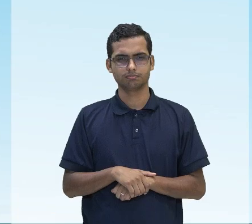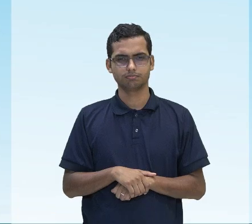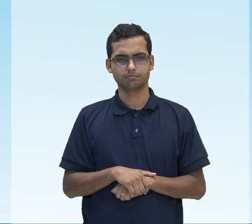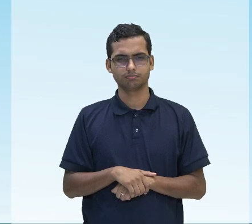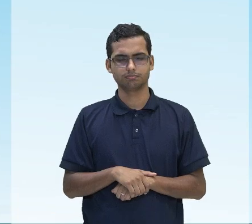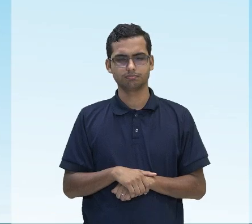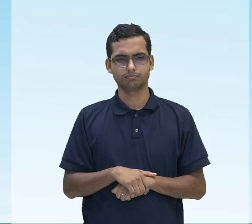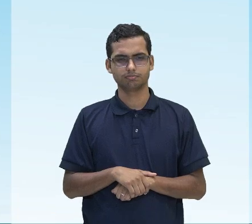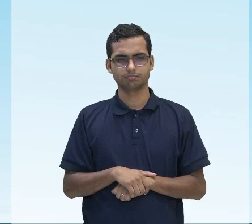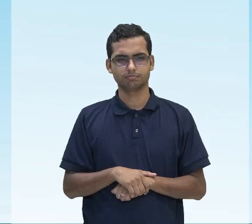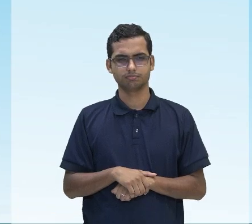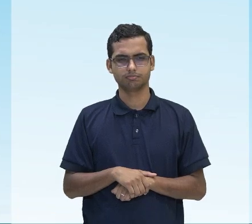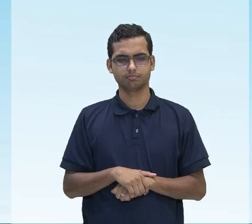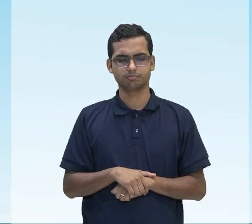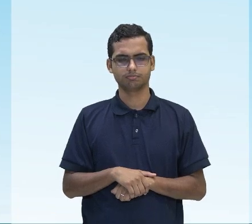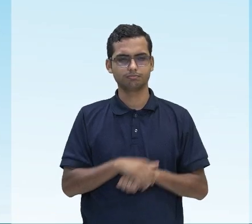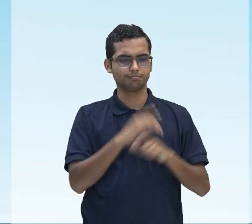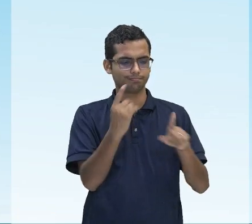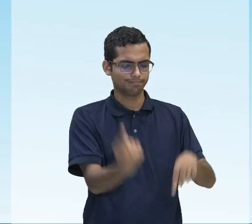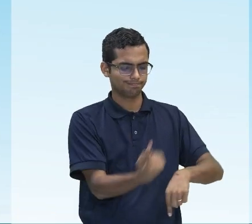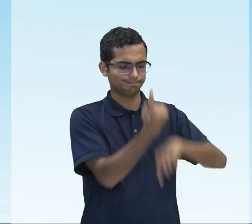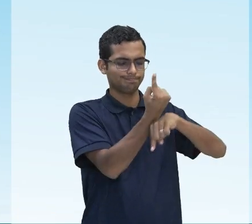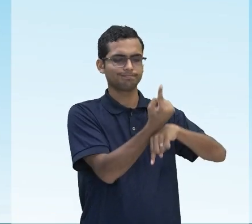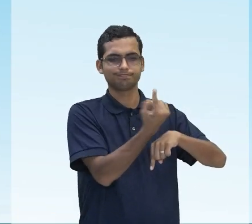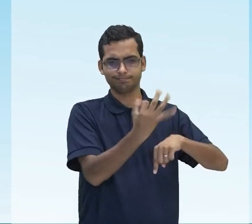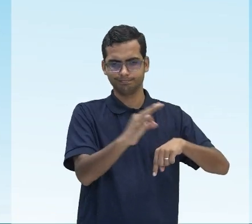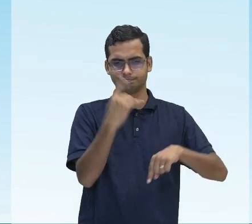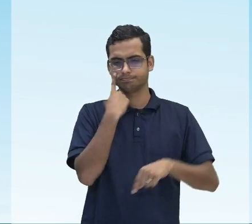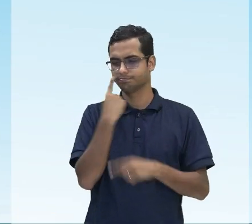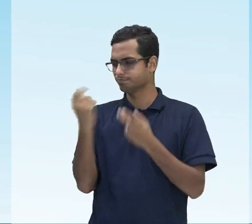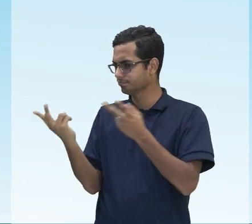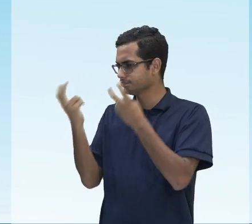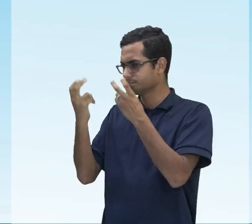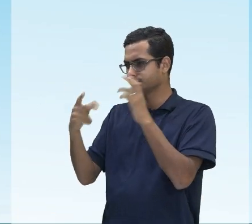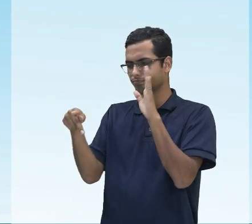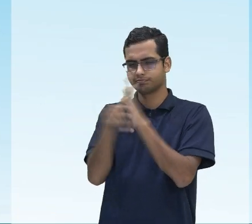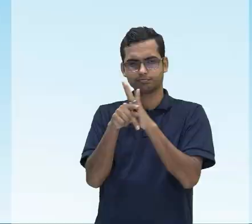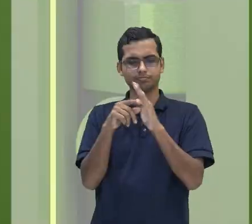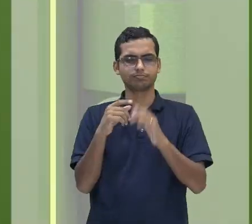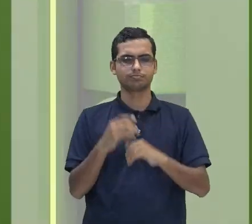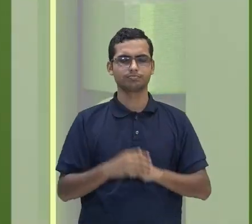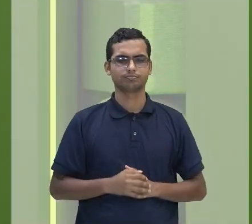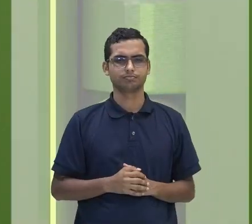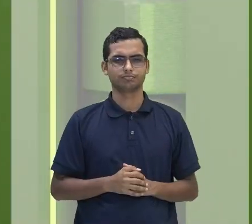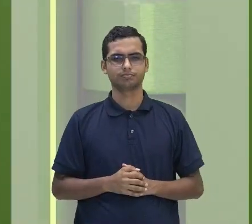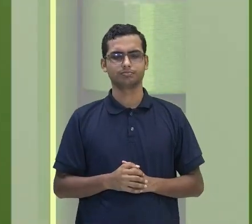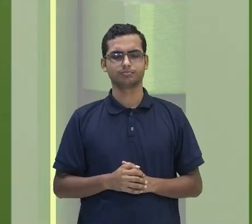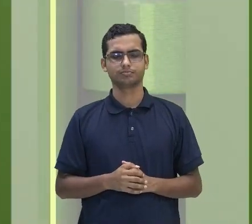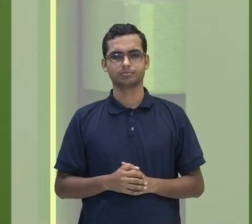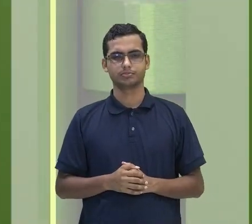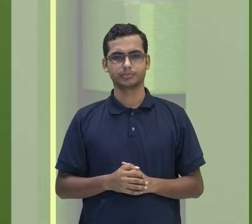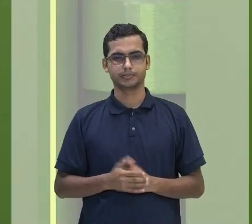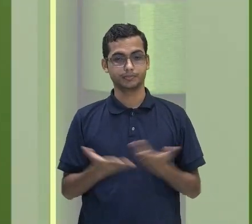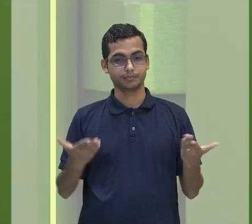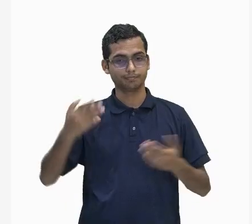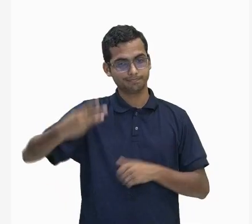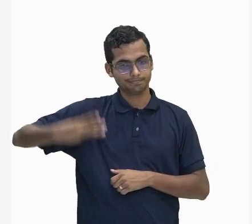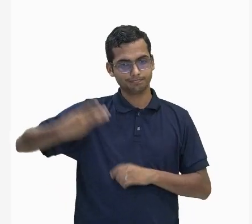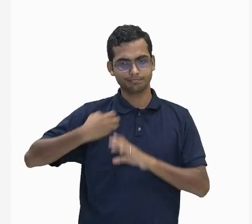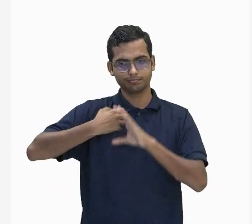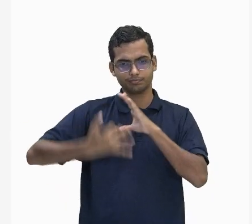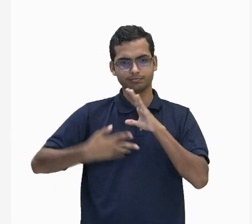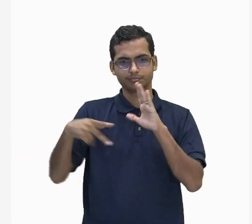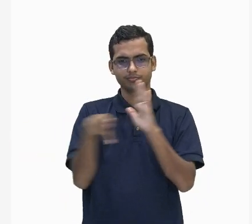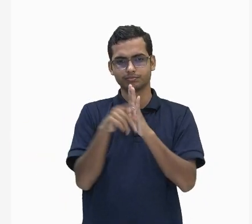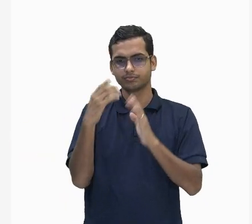mesmo lugar do objeto, invertida e do mesmo tamanho agora que o objeto. Terceira situação, vamos aproximar um pouco